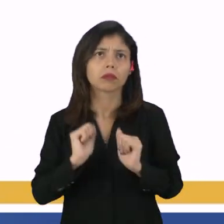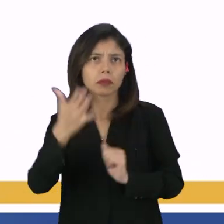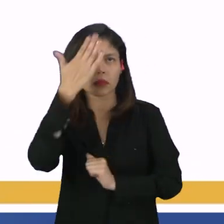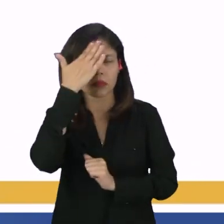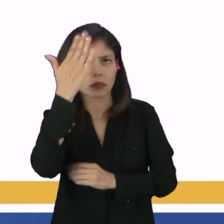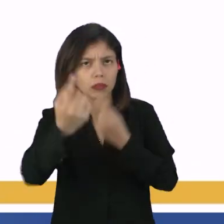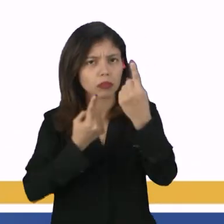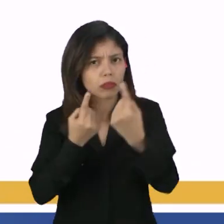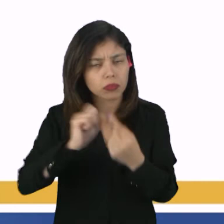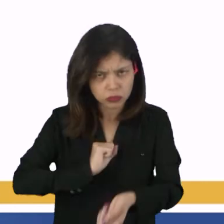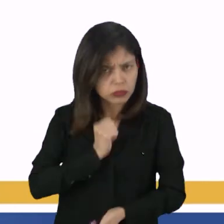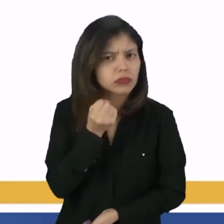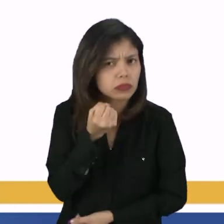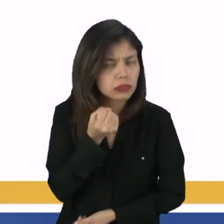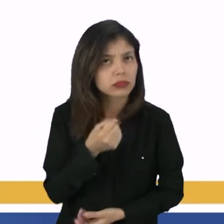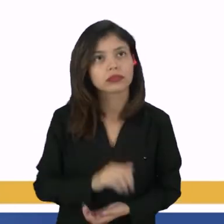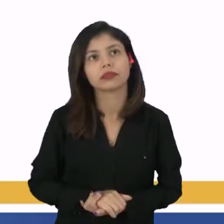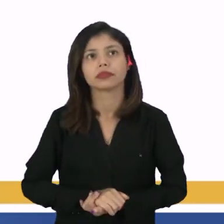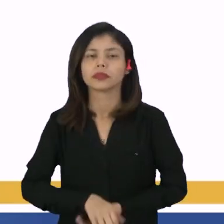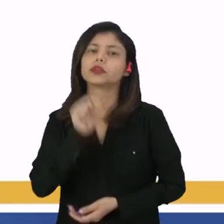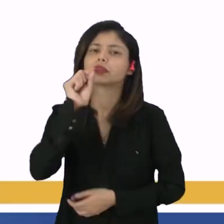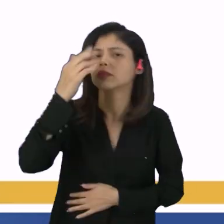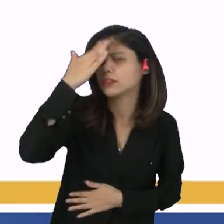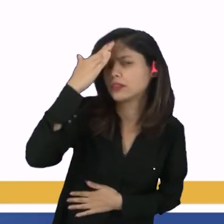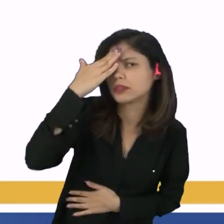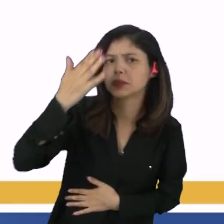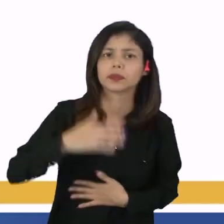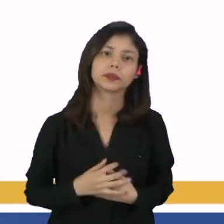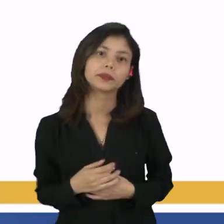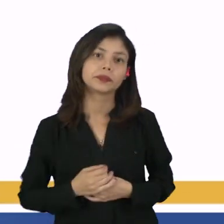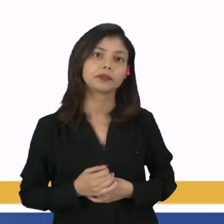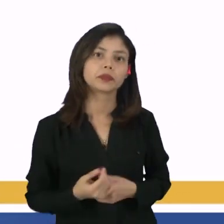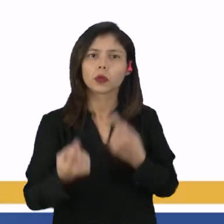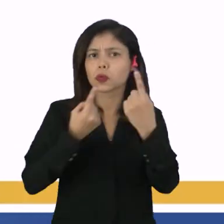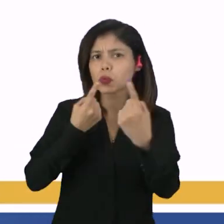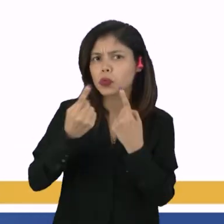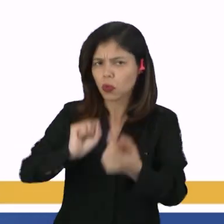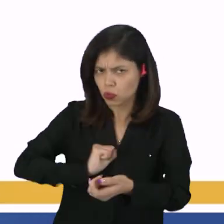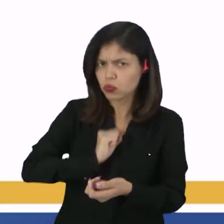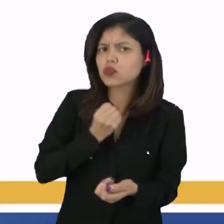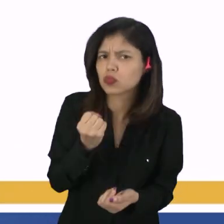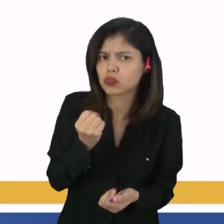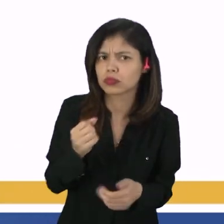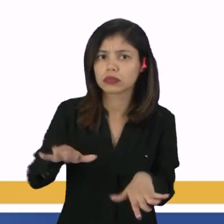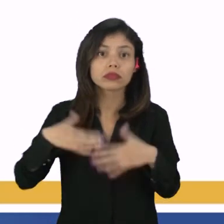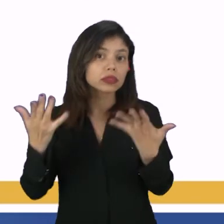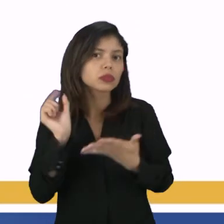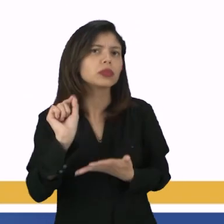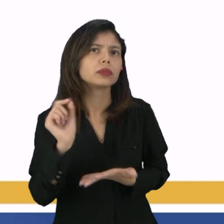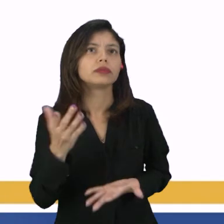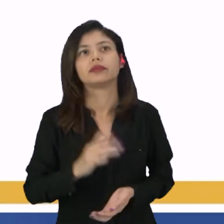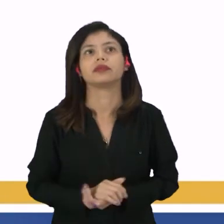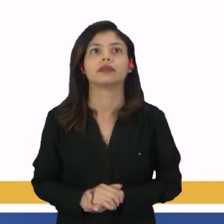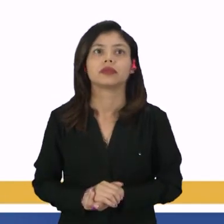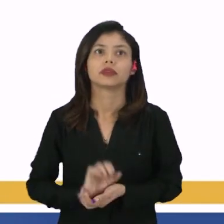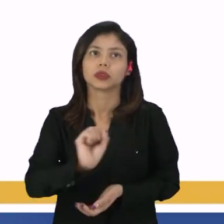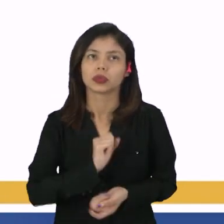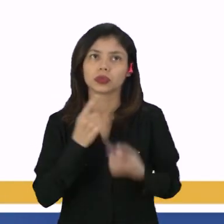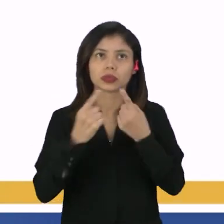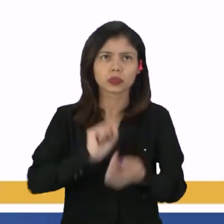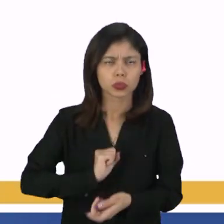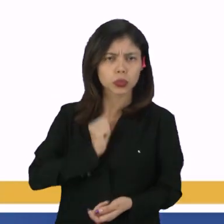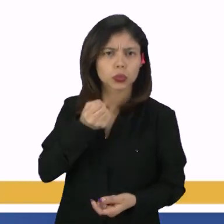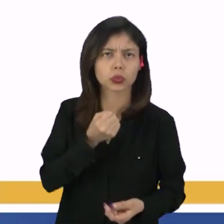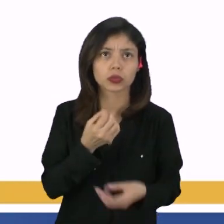podemos entender como discurso de ódio? O que vocês entenderam sobre o discurso de ódio? O que é? Vamos lá então. O discurso